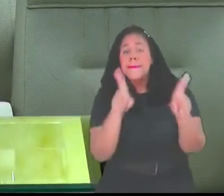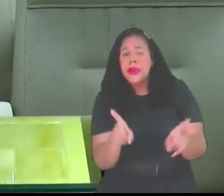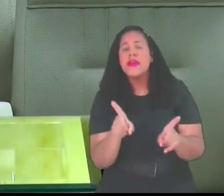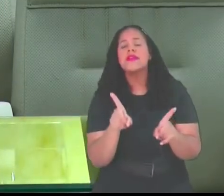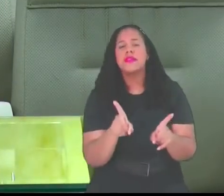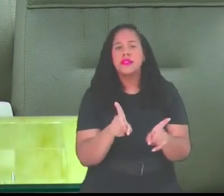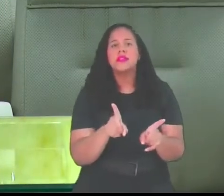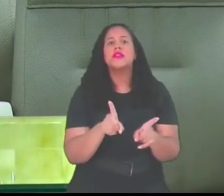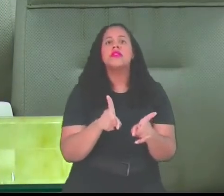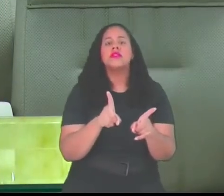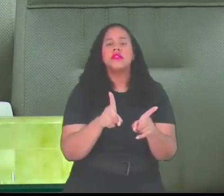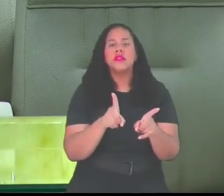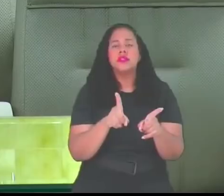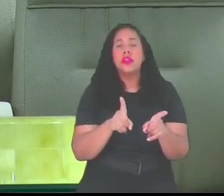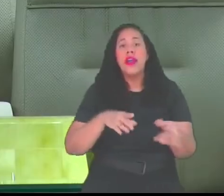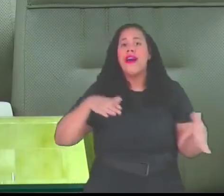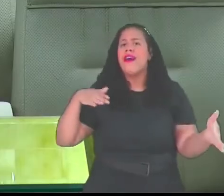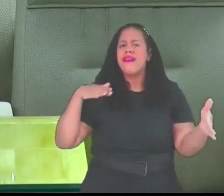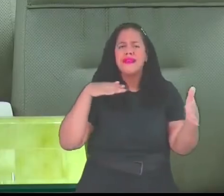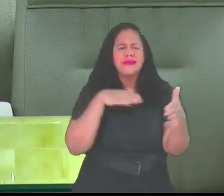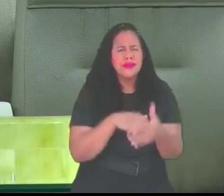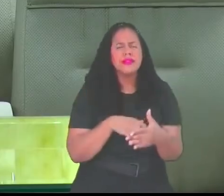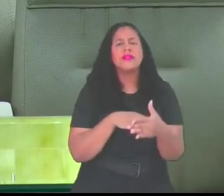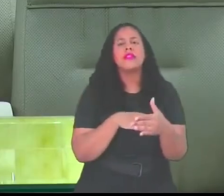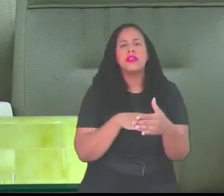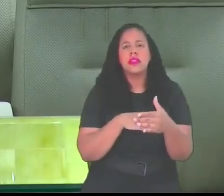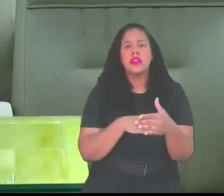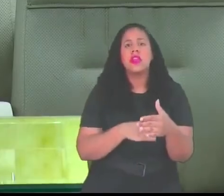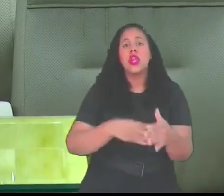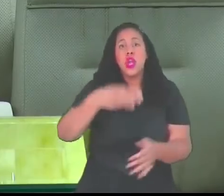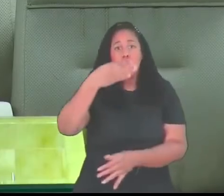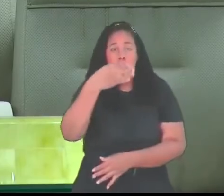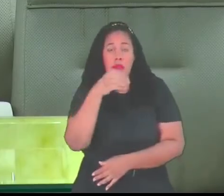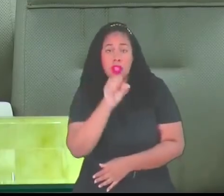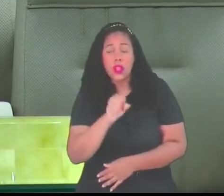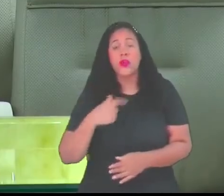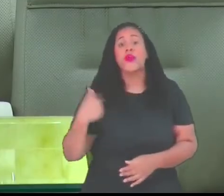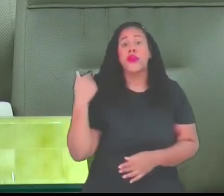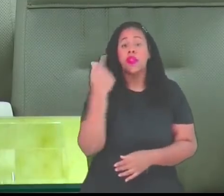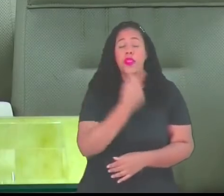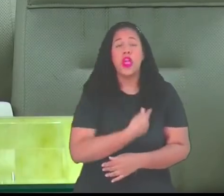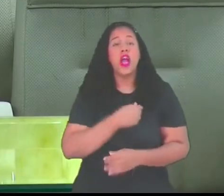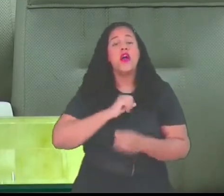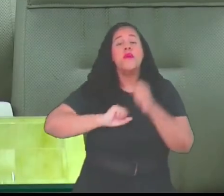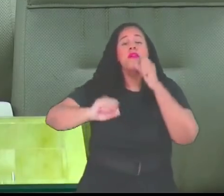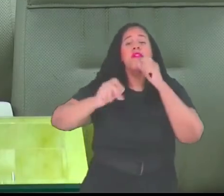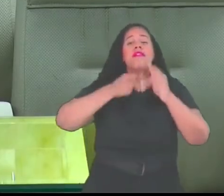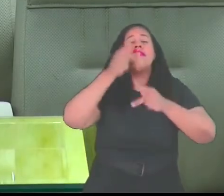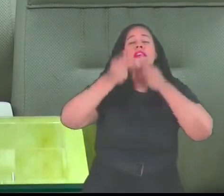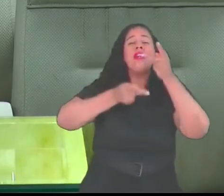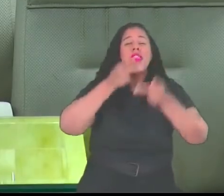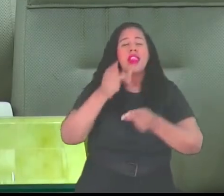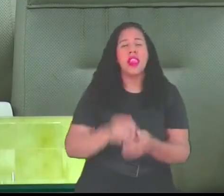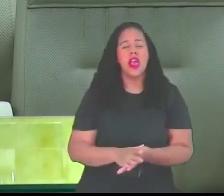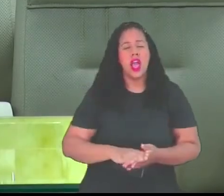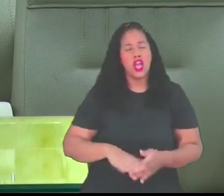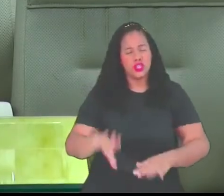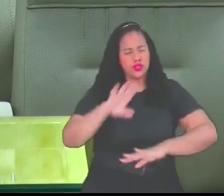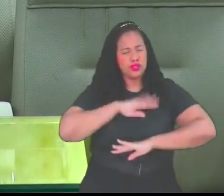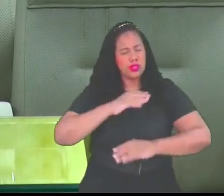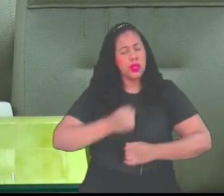46, 47 e 48, vamos falar de uma forma poética,